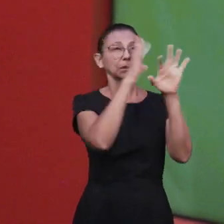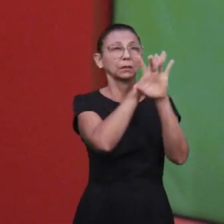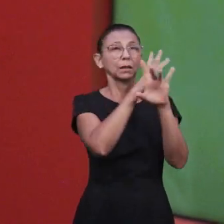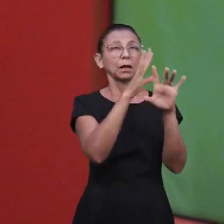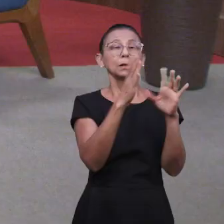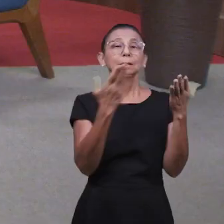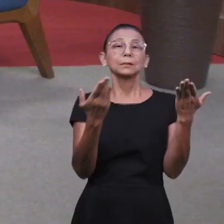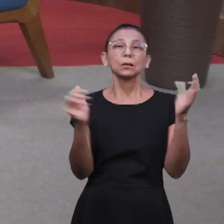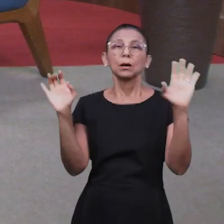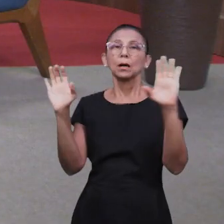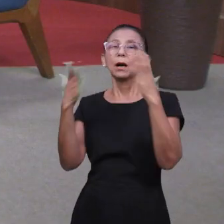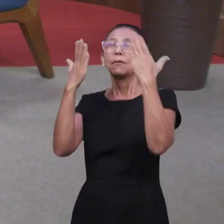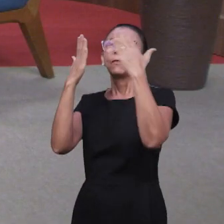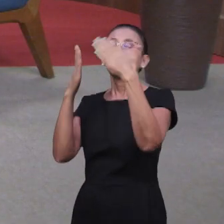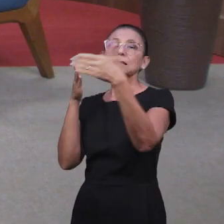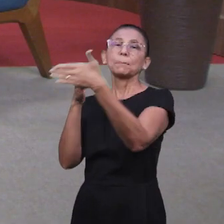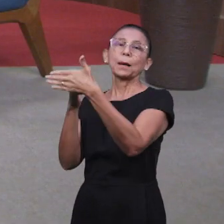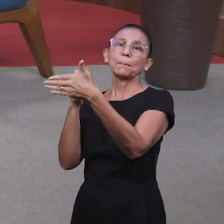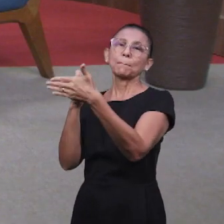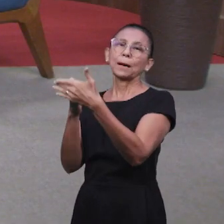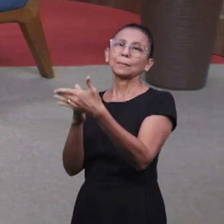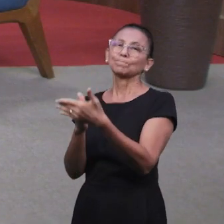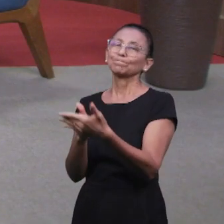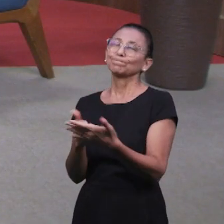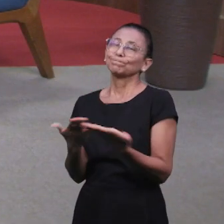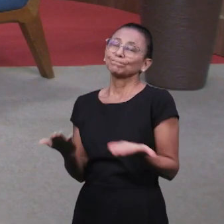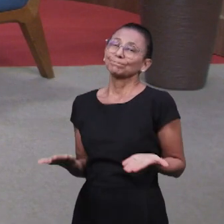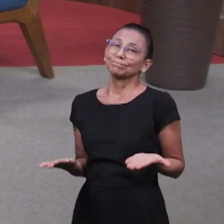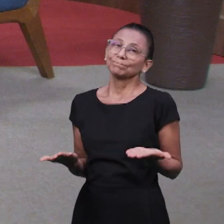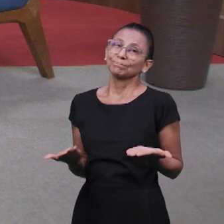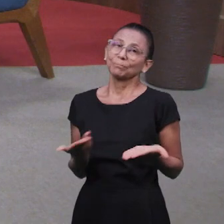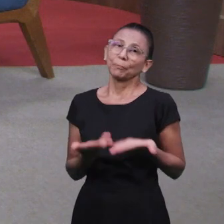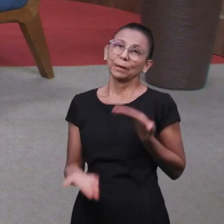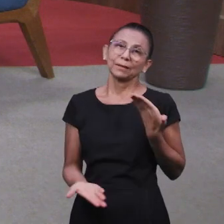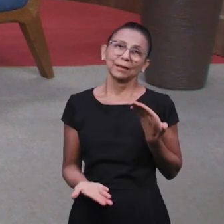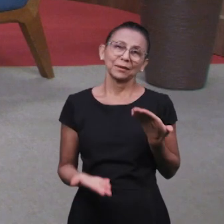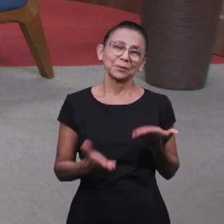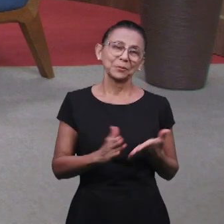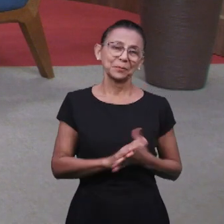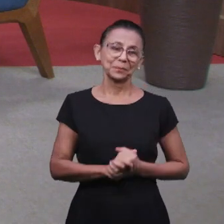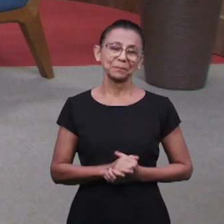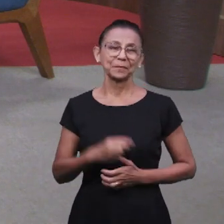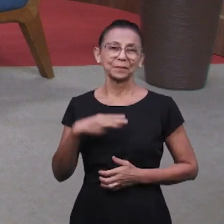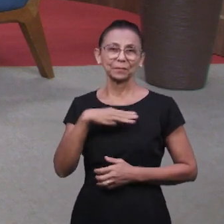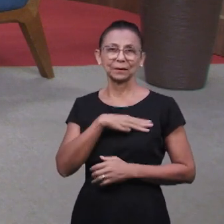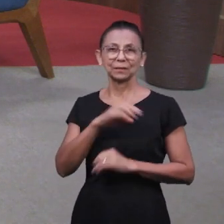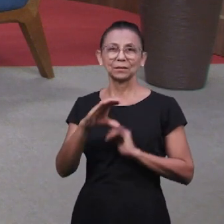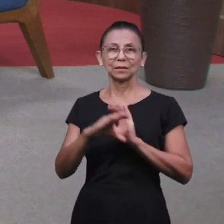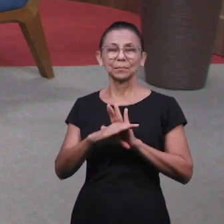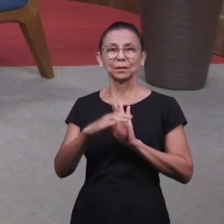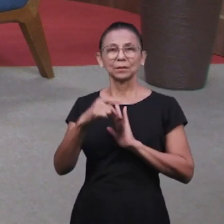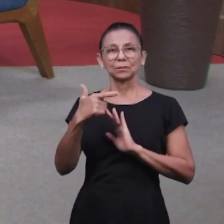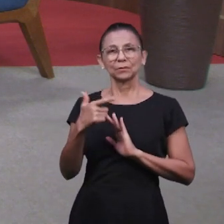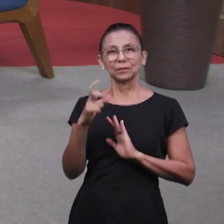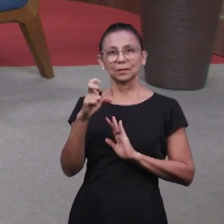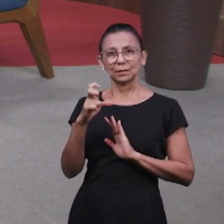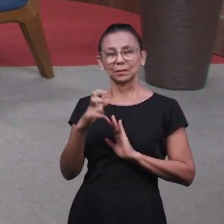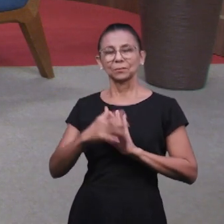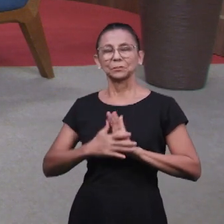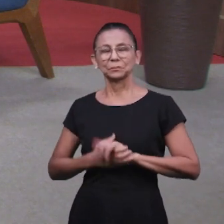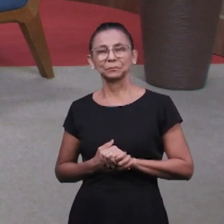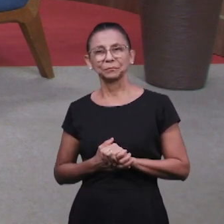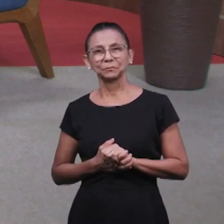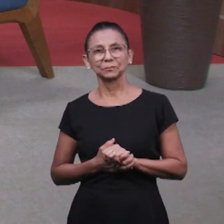festa. Na festa. Mateus capítulo 25, verso 3, deixa isso muito claro e de maneira muito